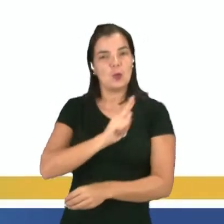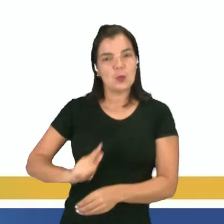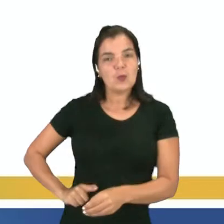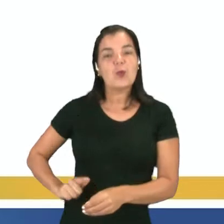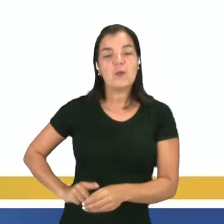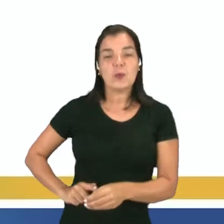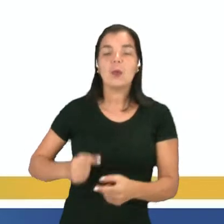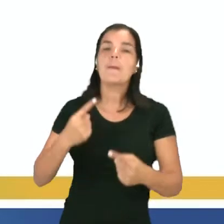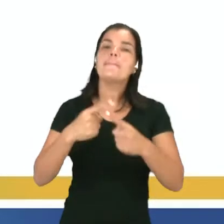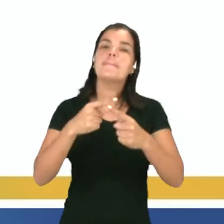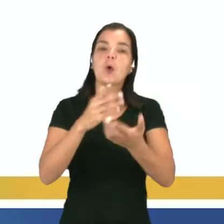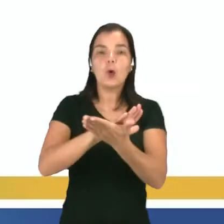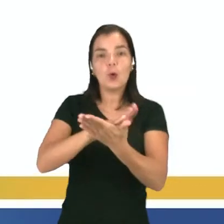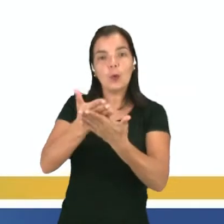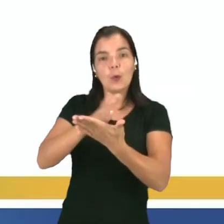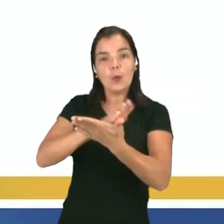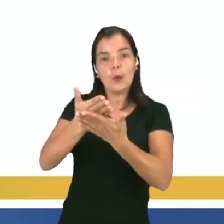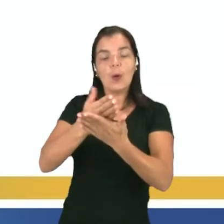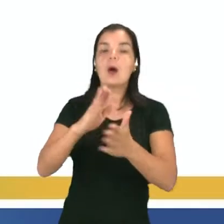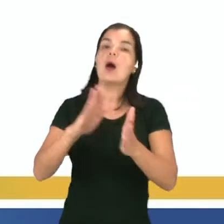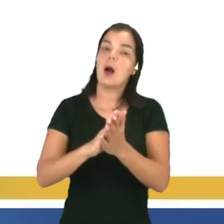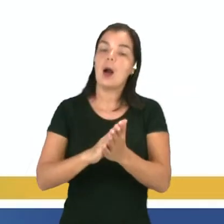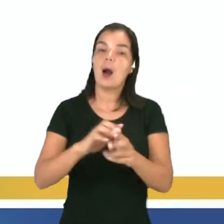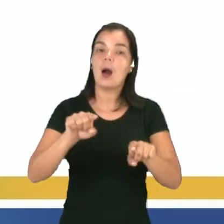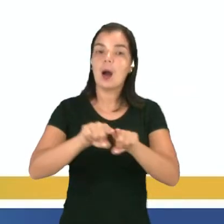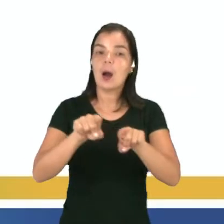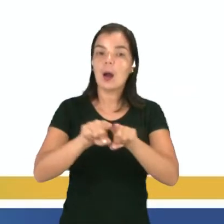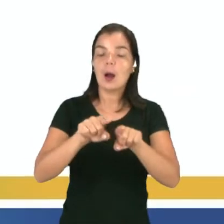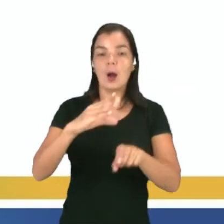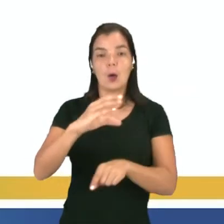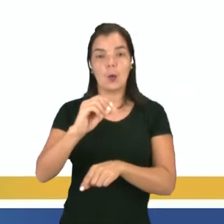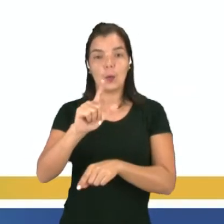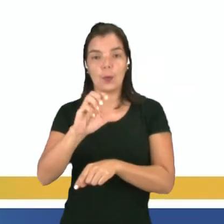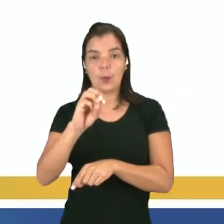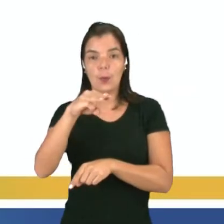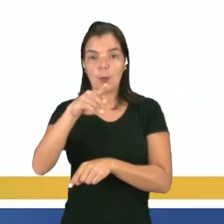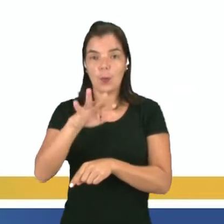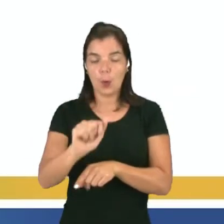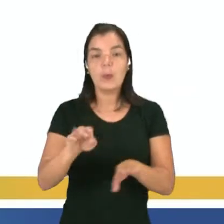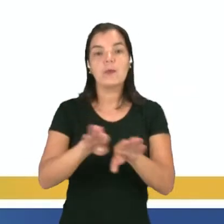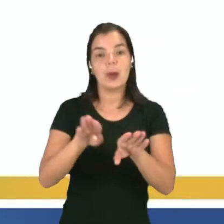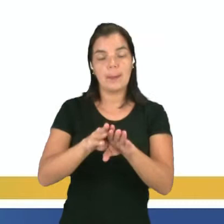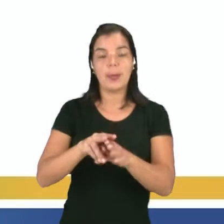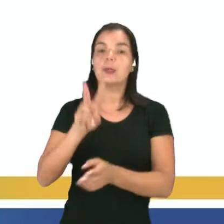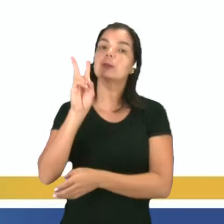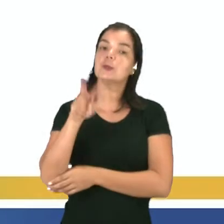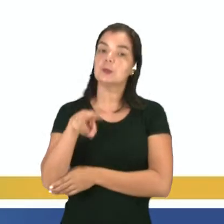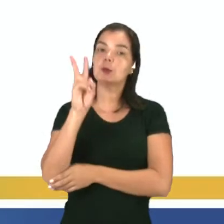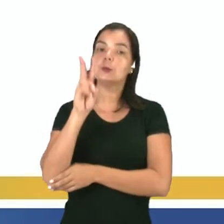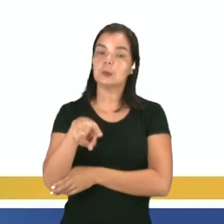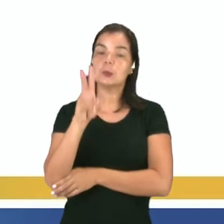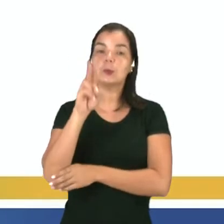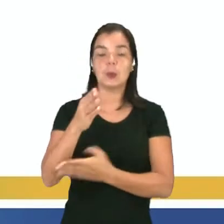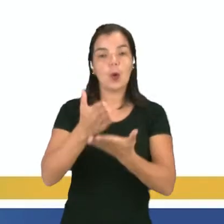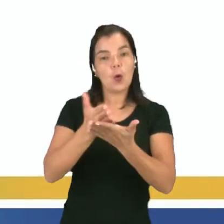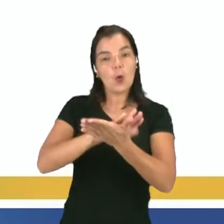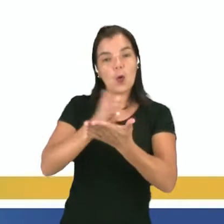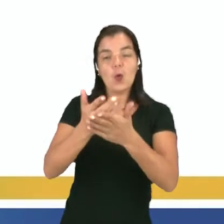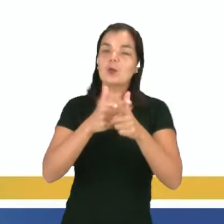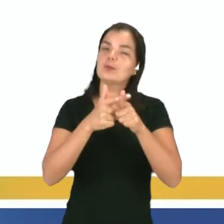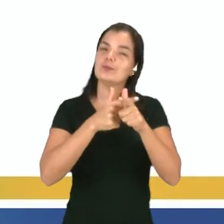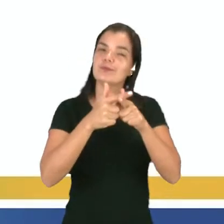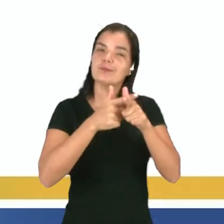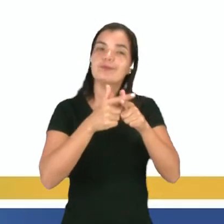fronteira. Por que efeito fronteira? Porque a Colômbia faz fronteira com a Venezuela e estão num momento